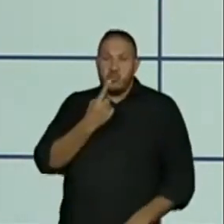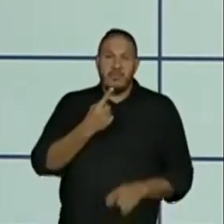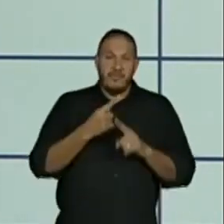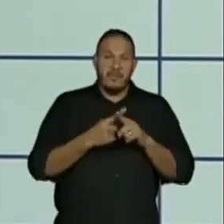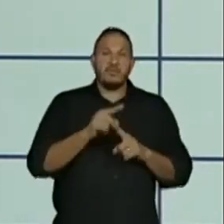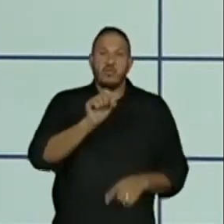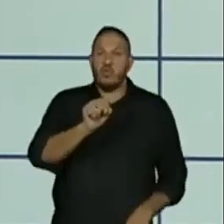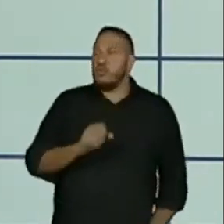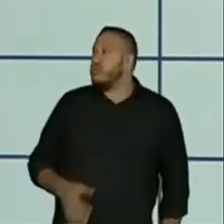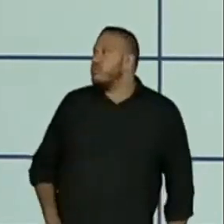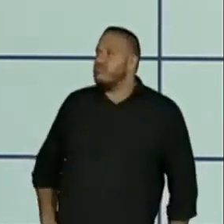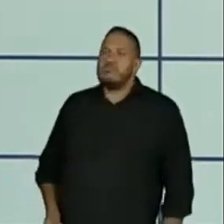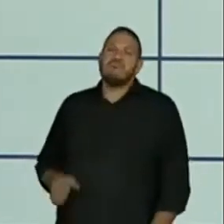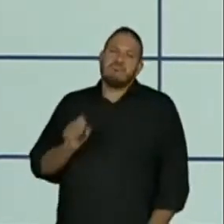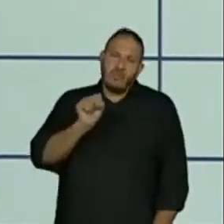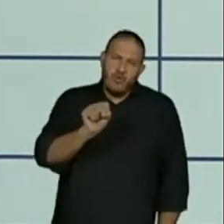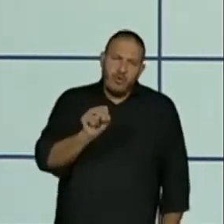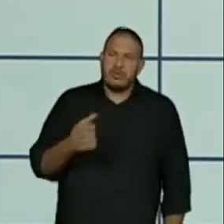1 vezes 8, 8.